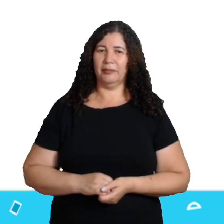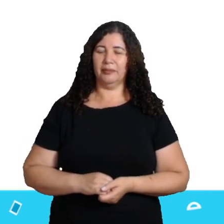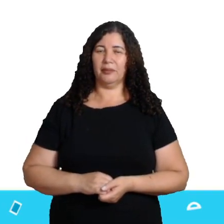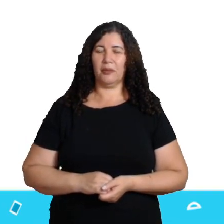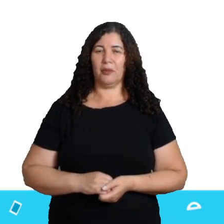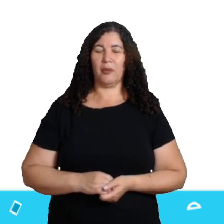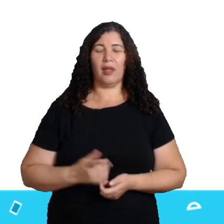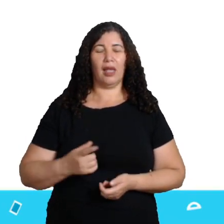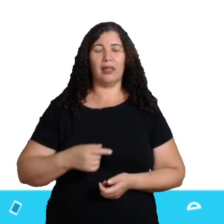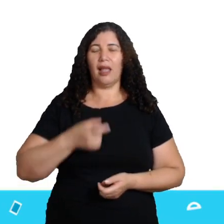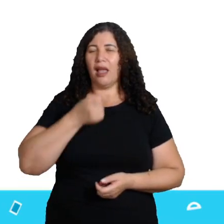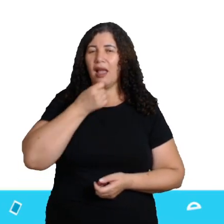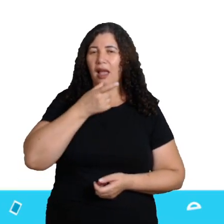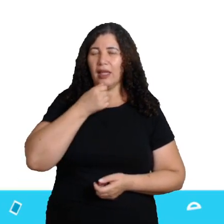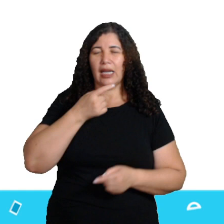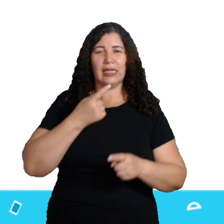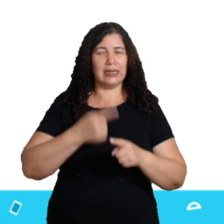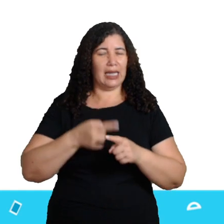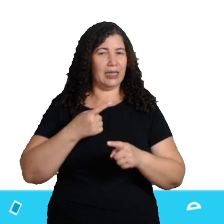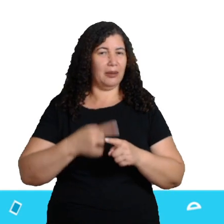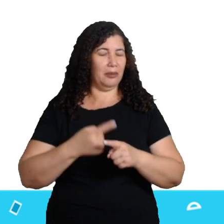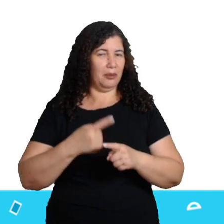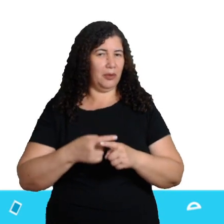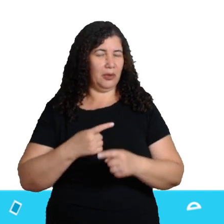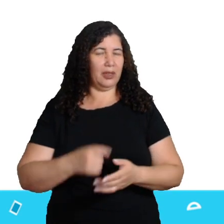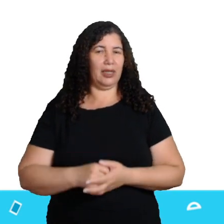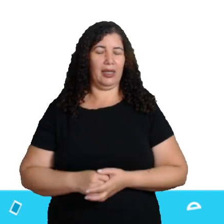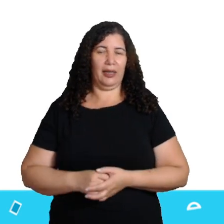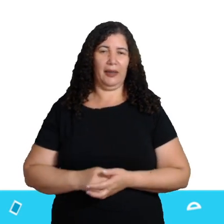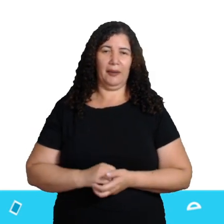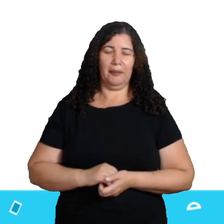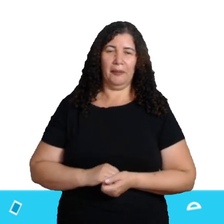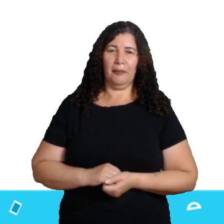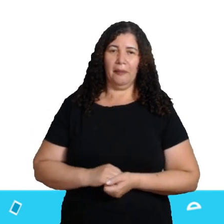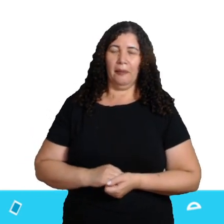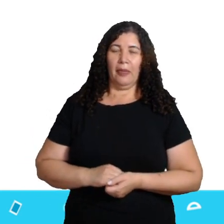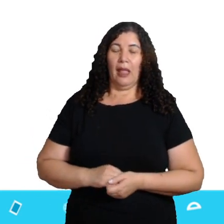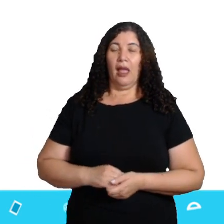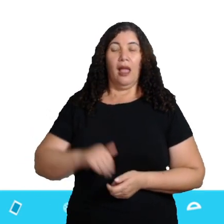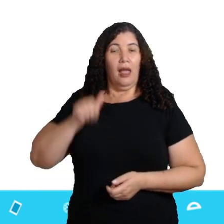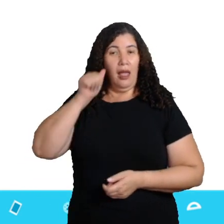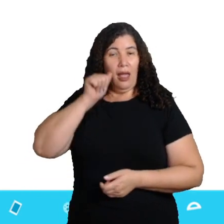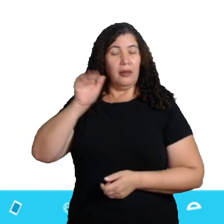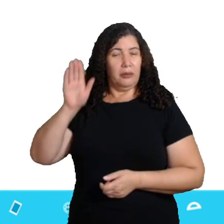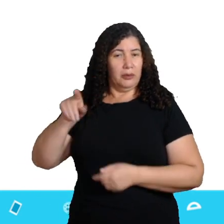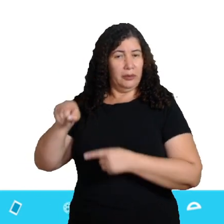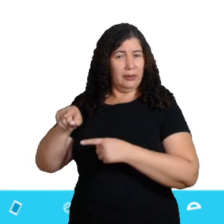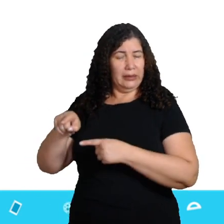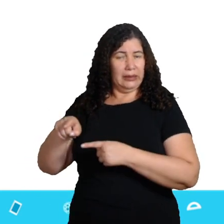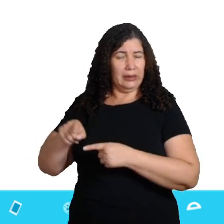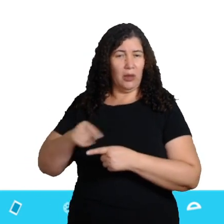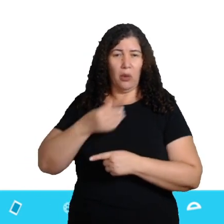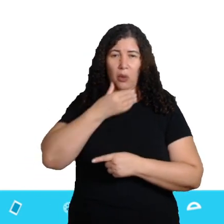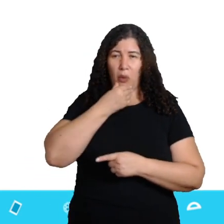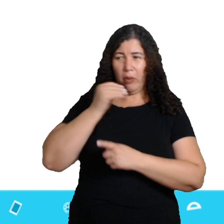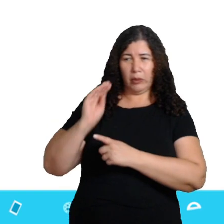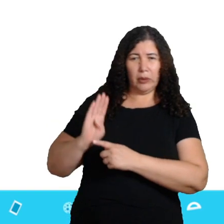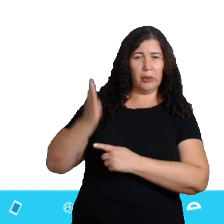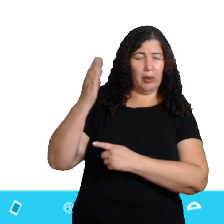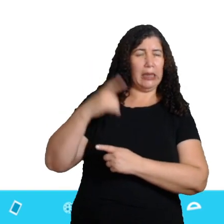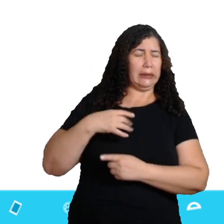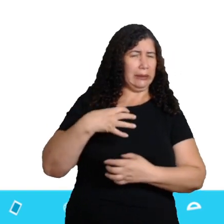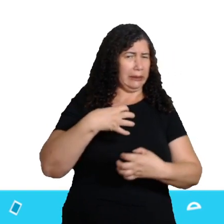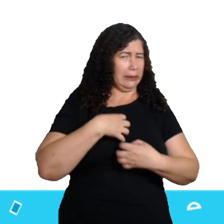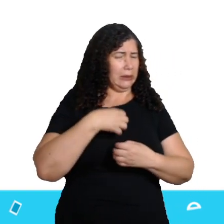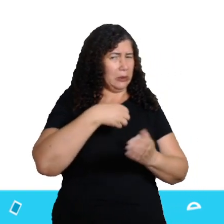O humor é provocado pelo fato de a moça traída se sentir